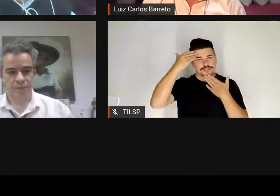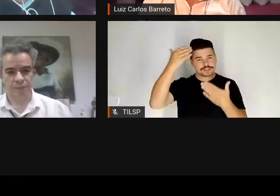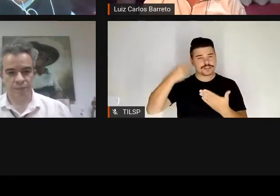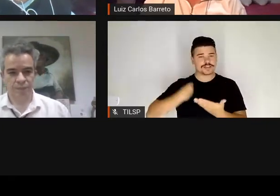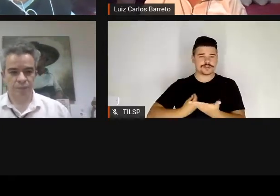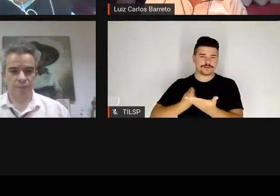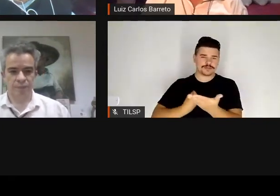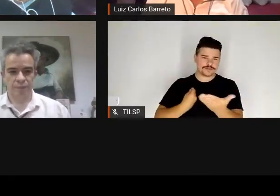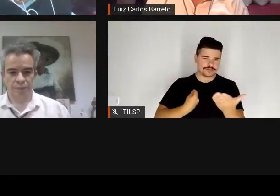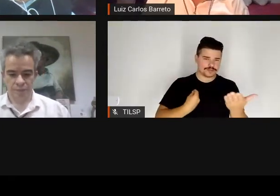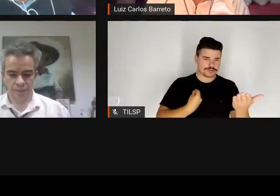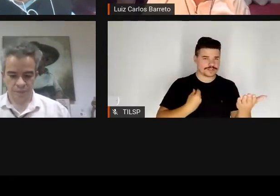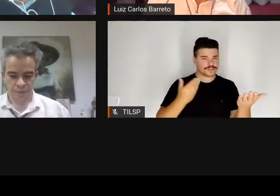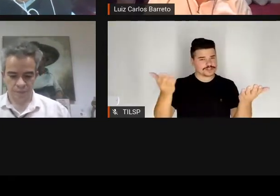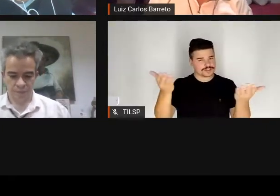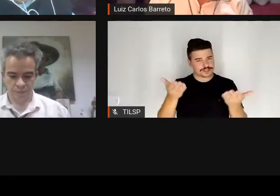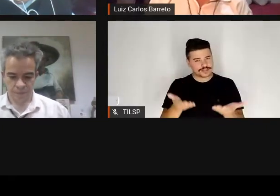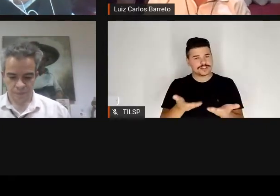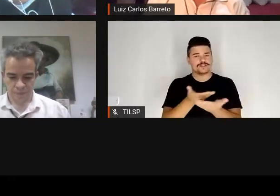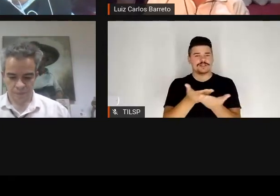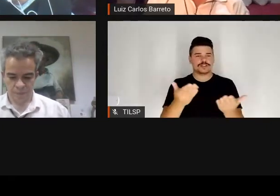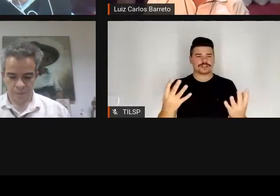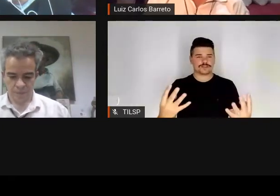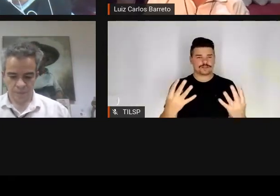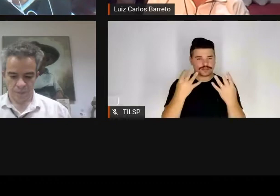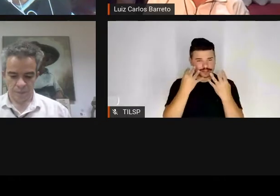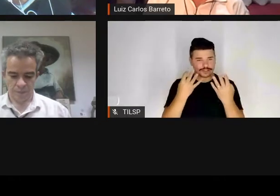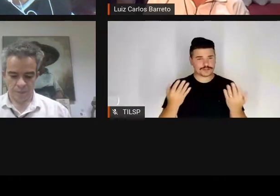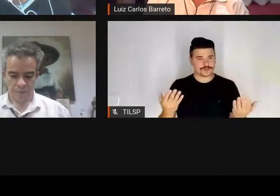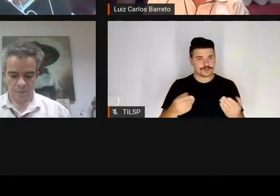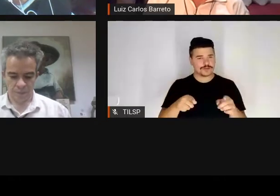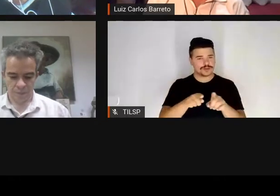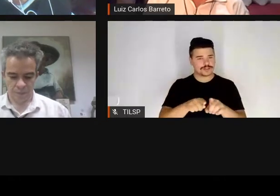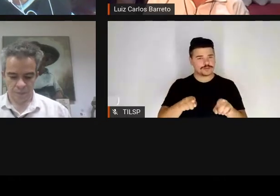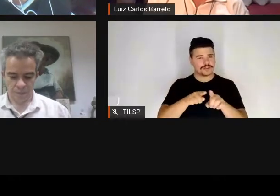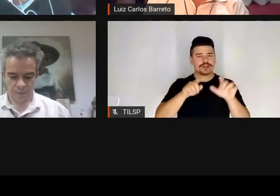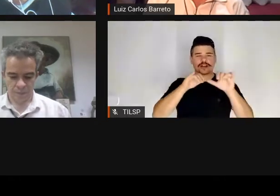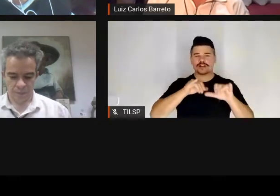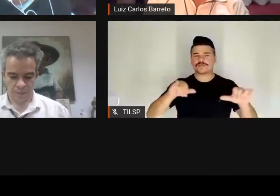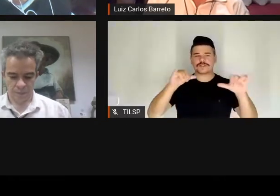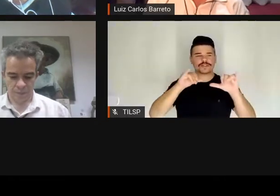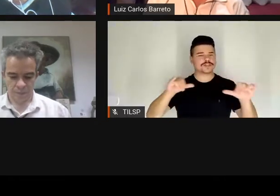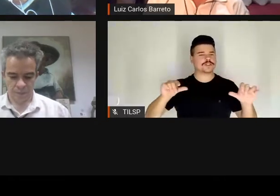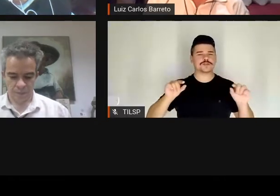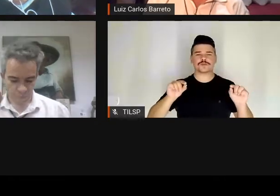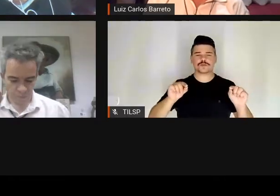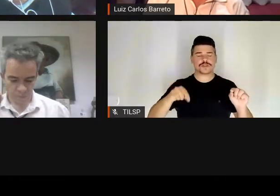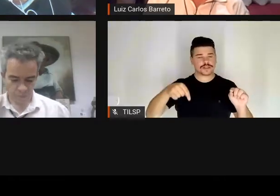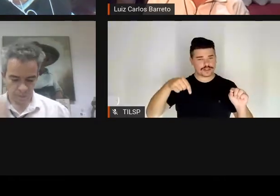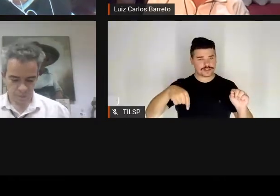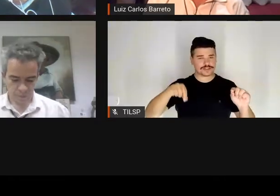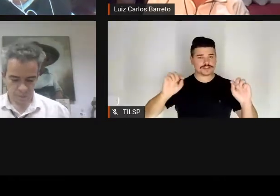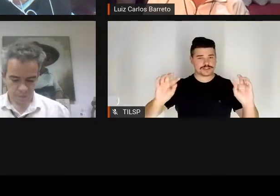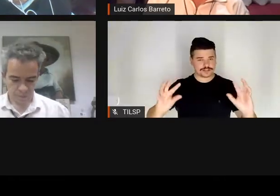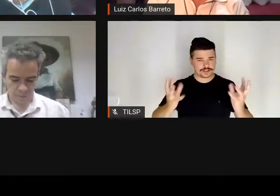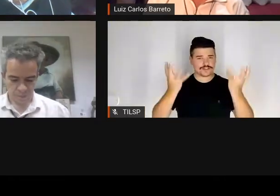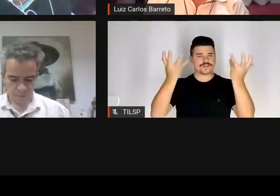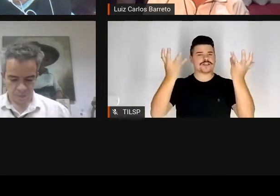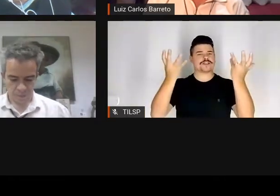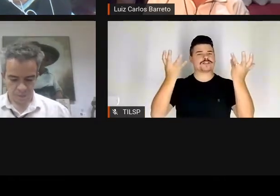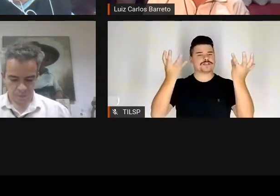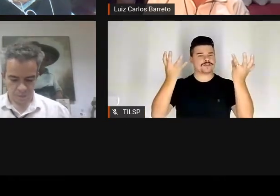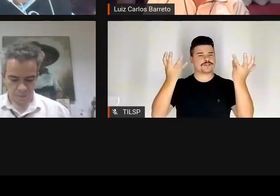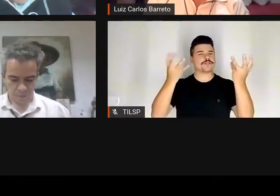a presença de todo o público, né, e informar que esse é um evento onde, nesse primeiro momento,